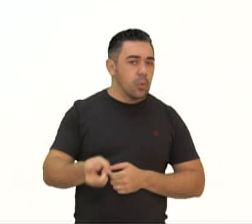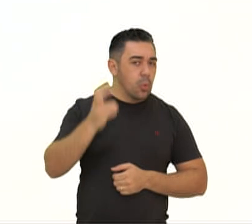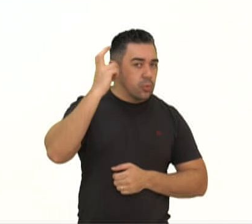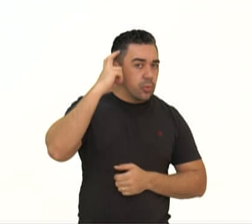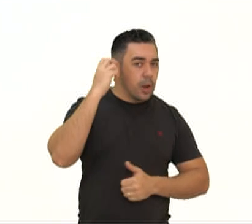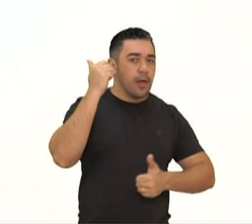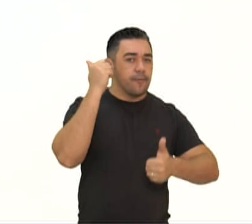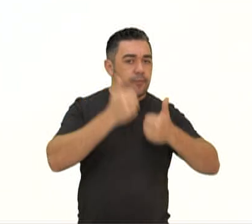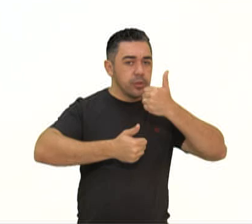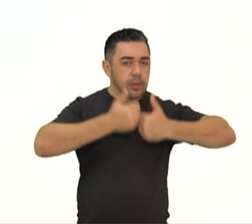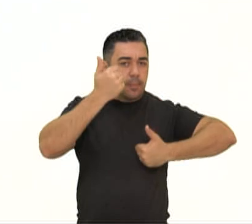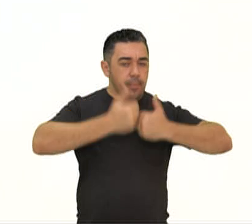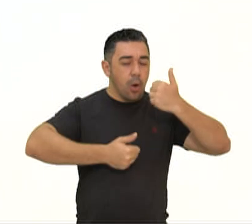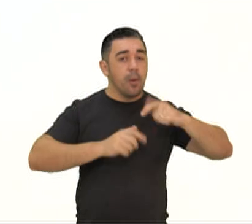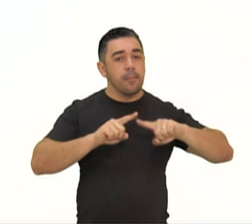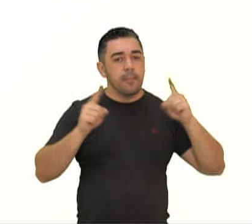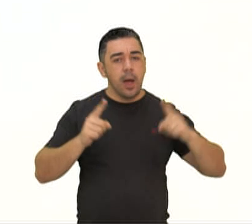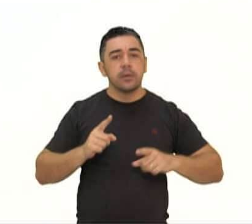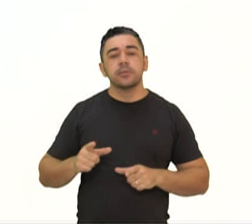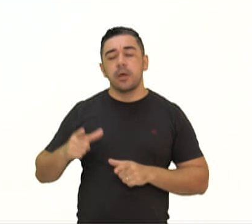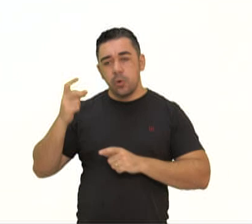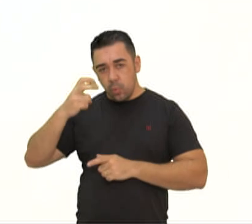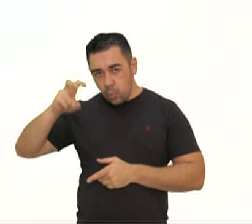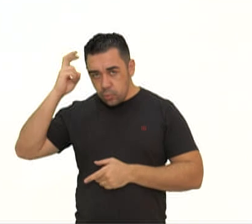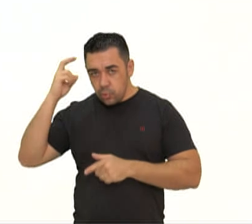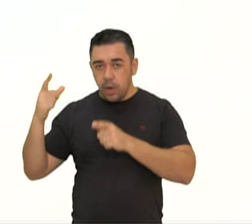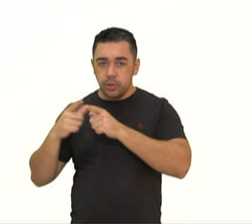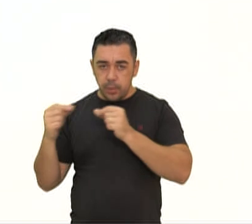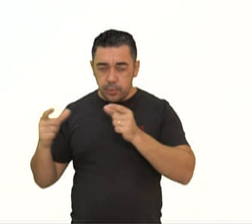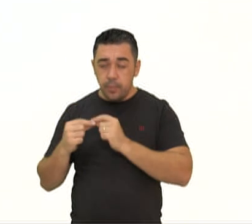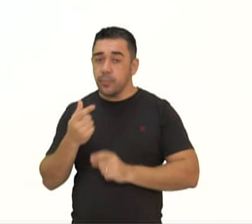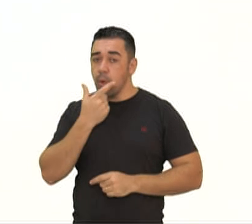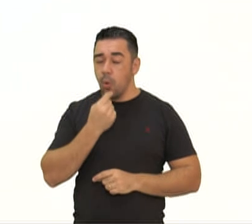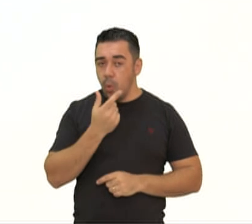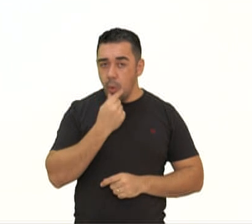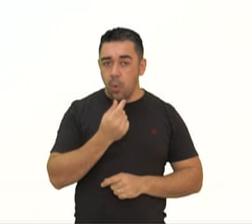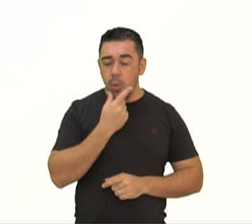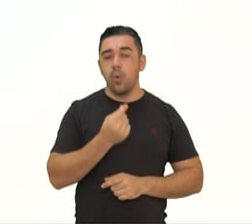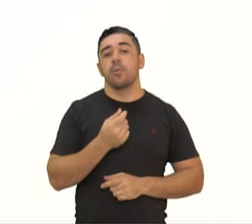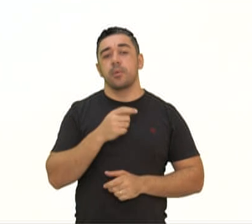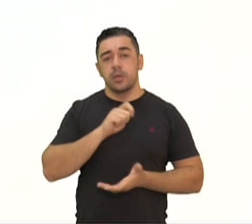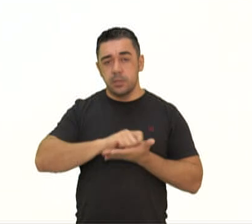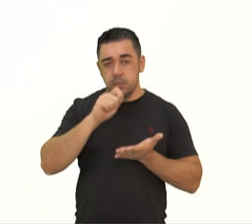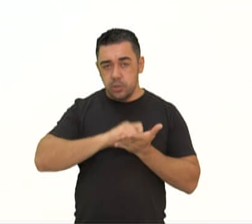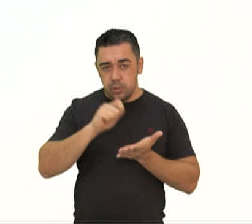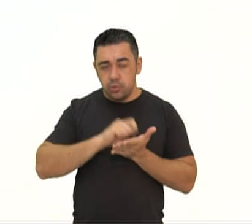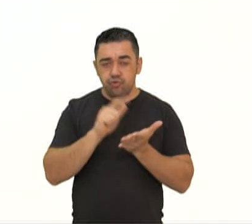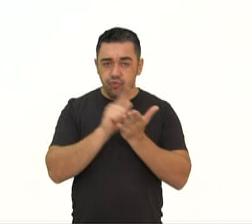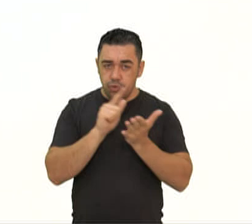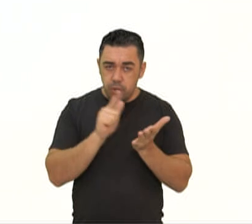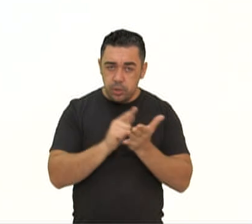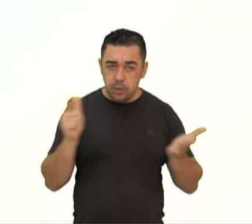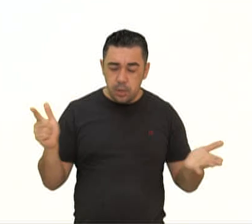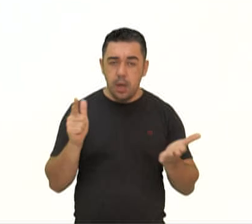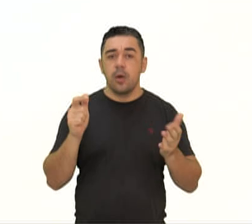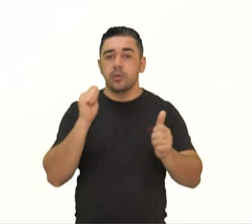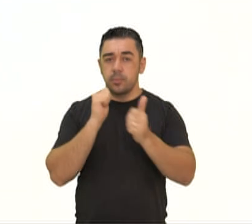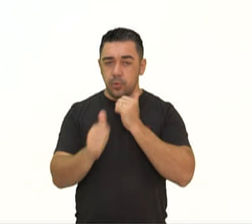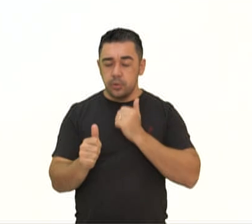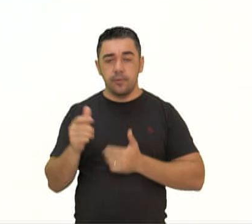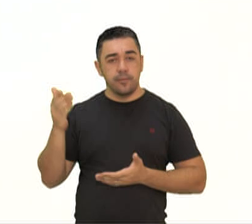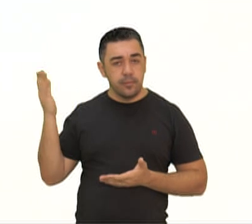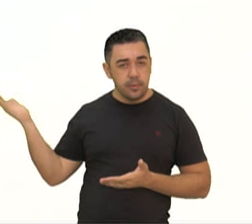futebol, mas parte da cultura japonesa, disse o jornalista esportivo Scott McTire à